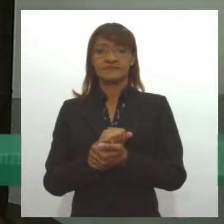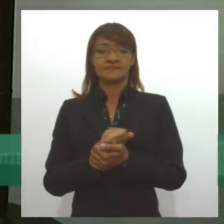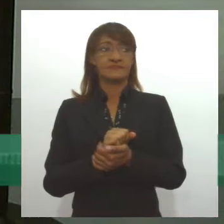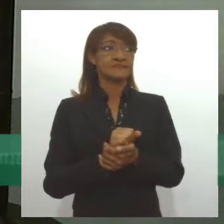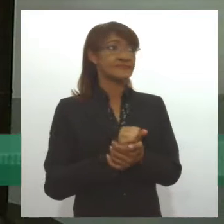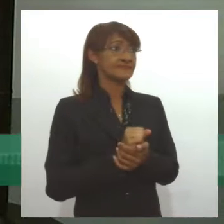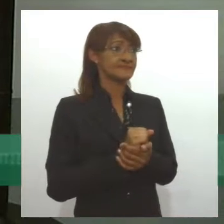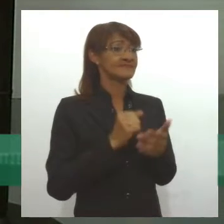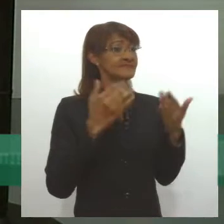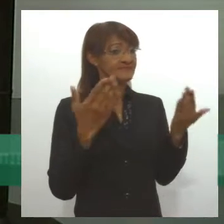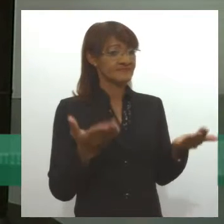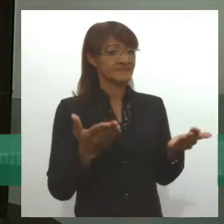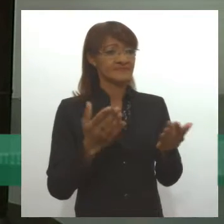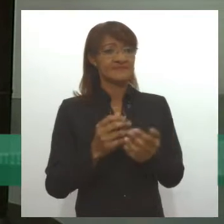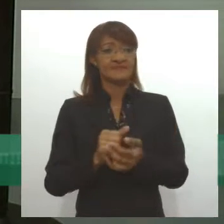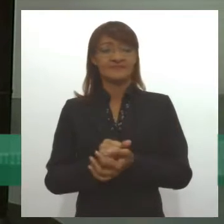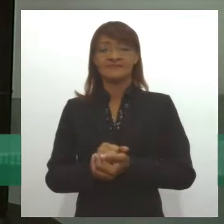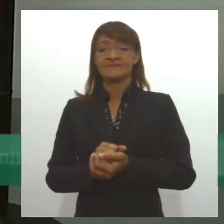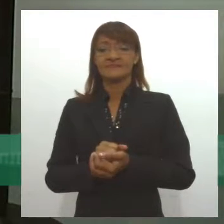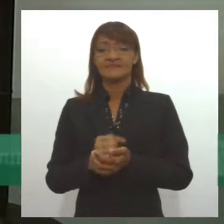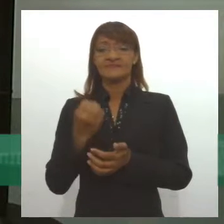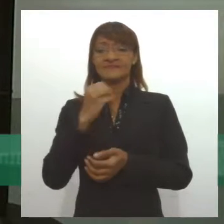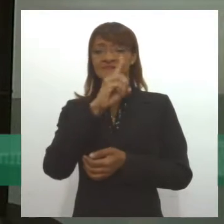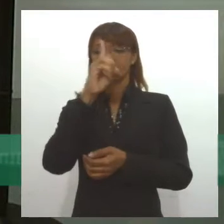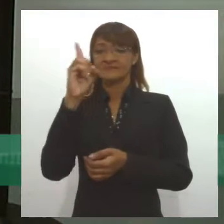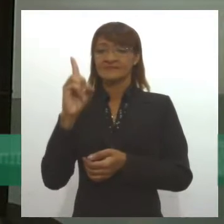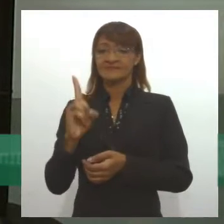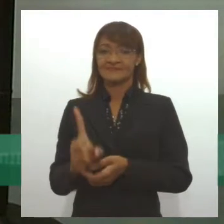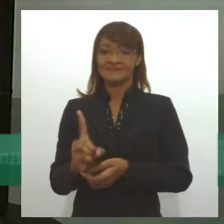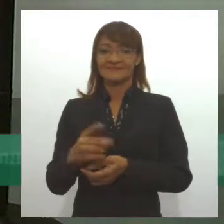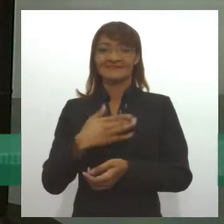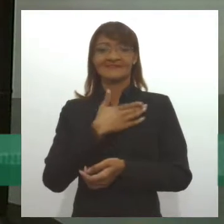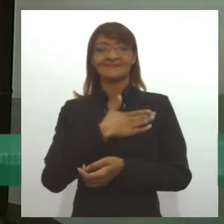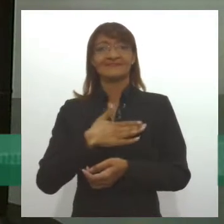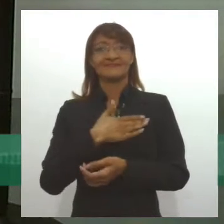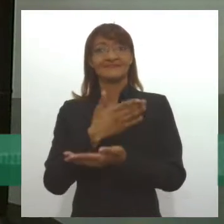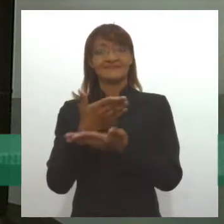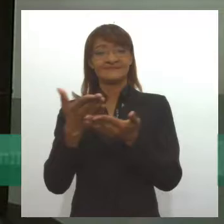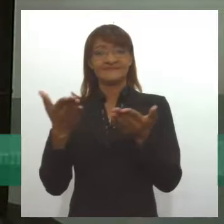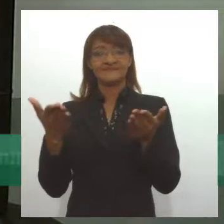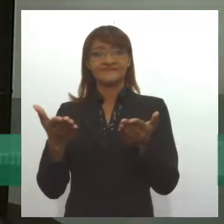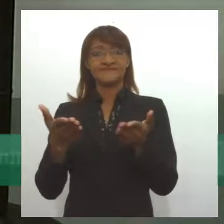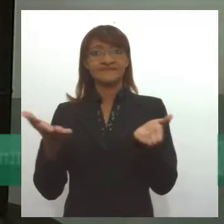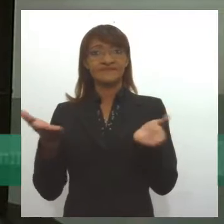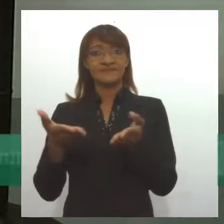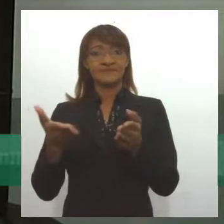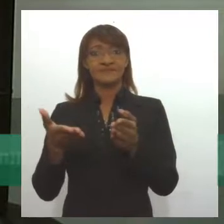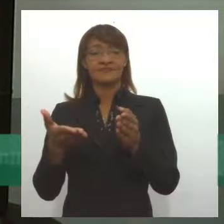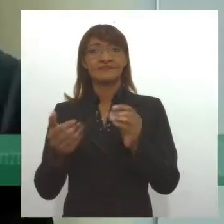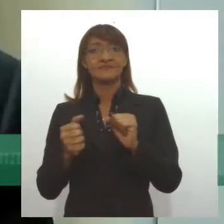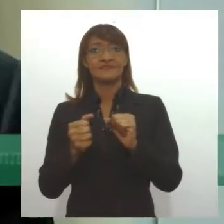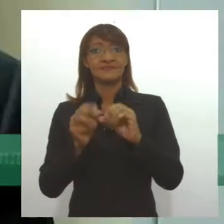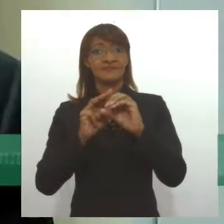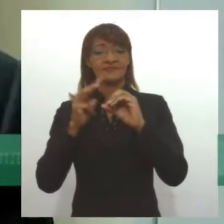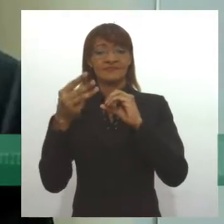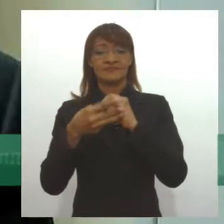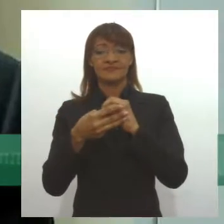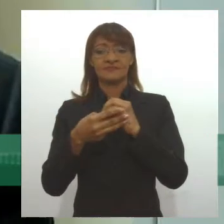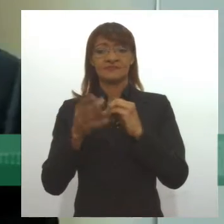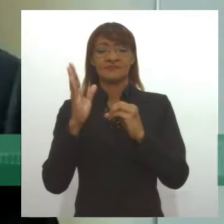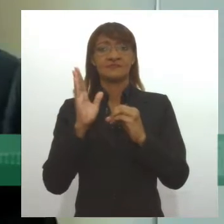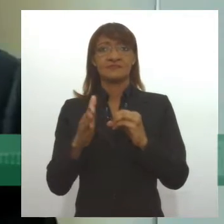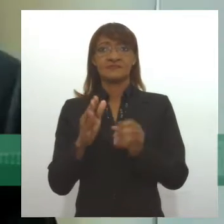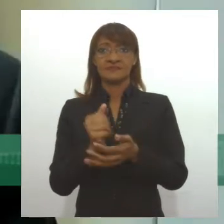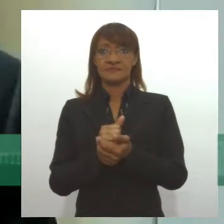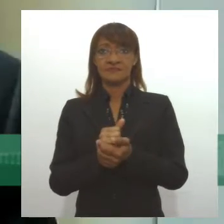Então, Clécia, bom dia. Prazer muito grande participar do seu programa na TV Alese. Nós todos